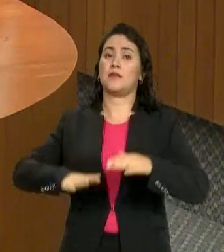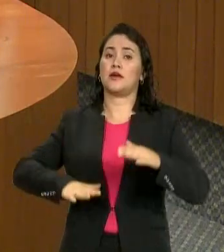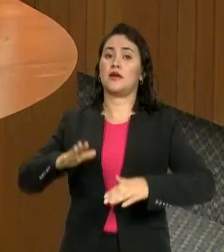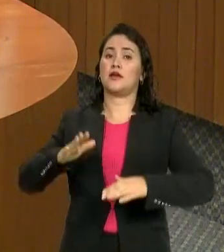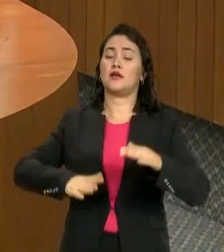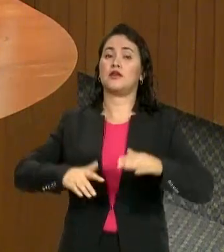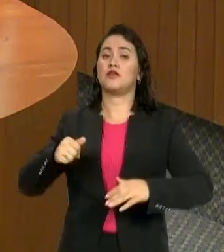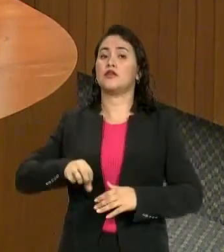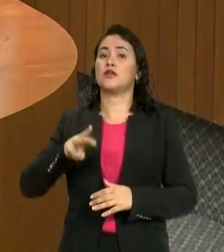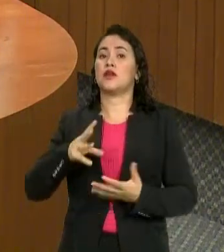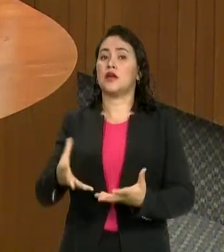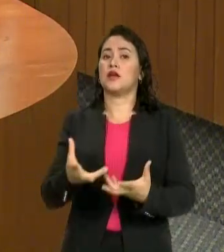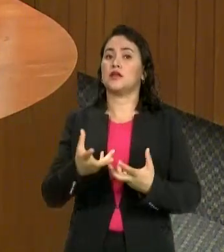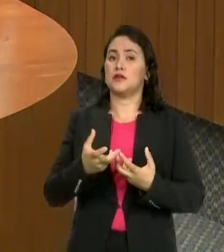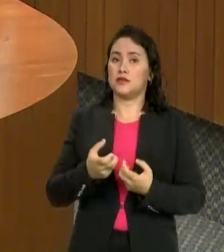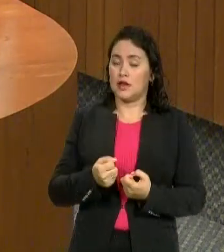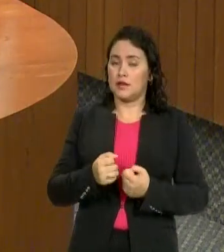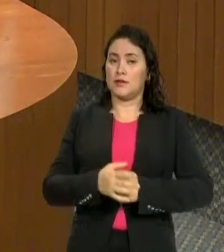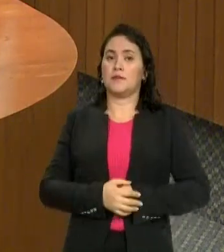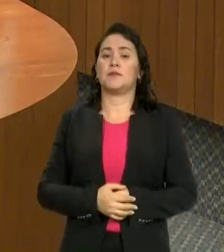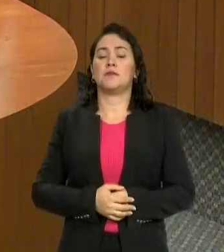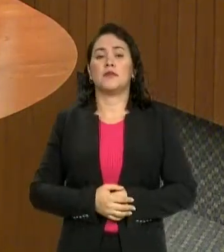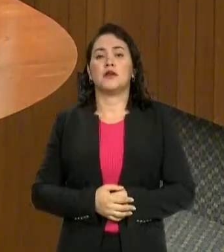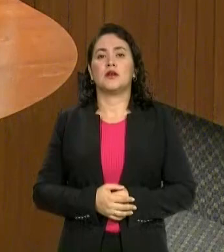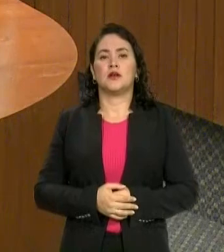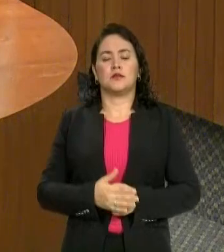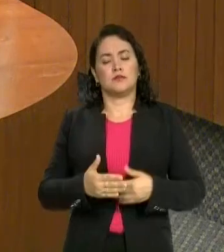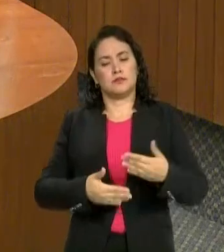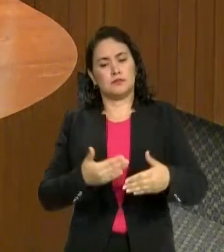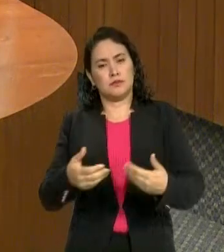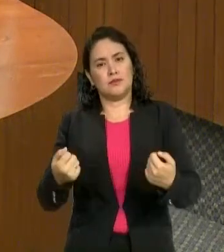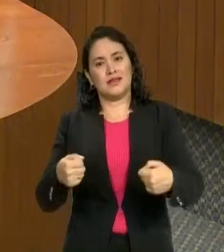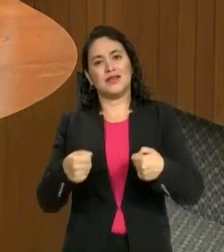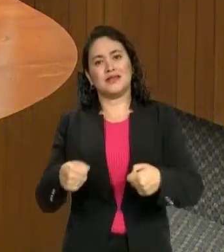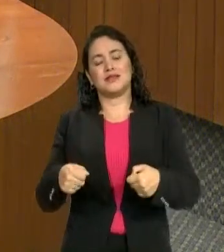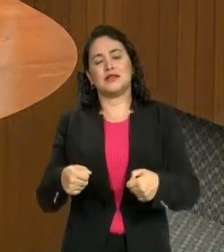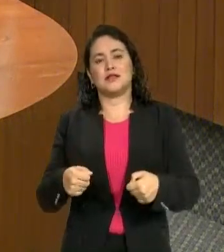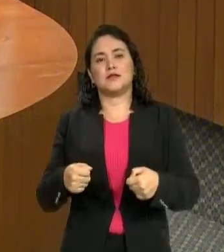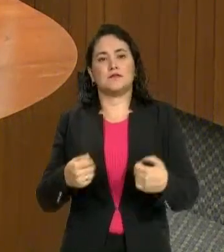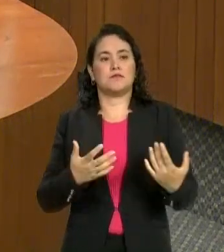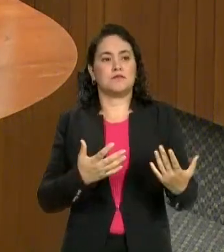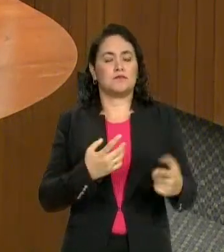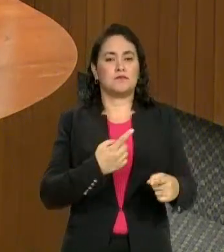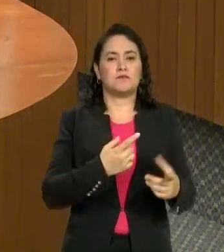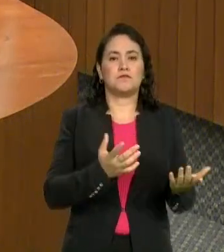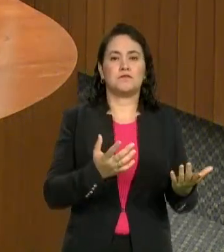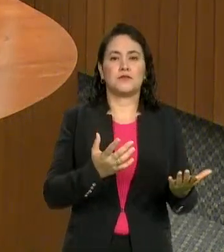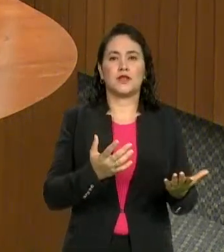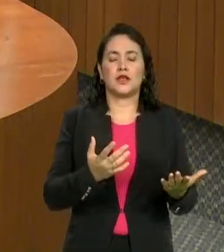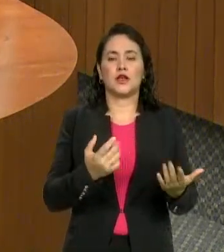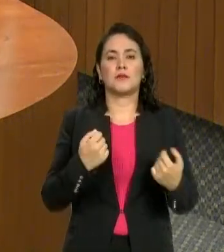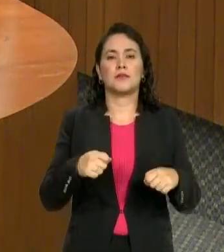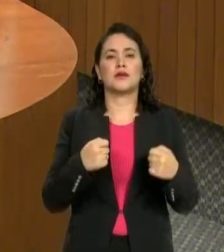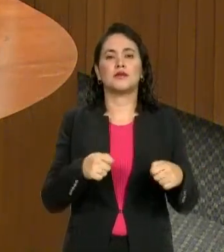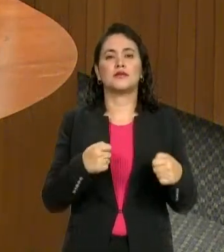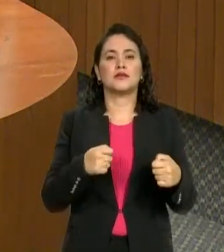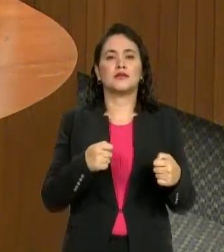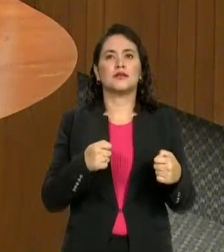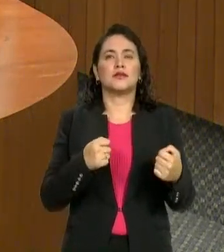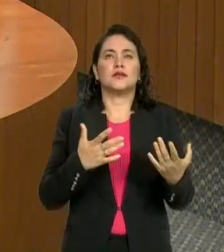caminho disso há de haver harmonização, harmonização em relação a todos os atores envolvidos no